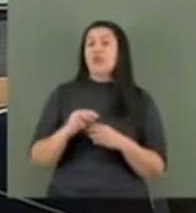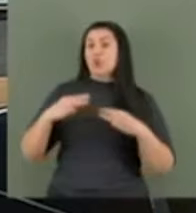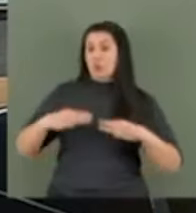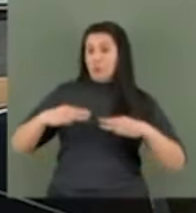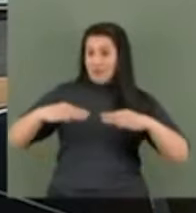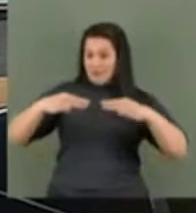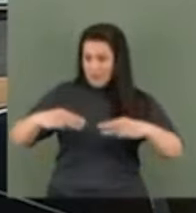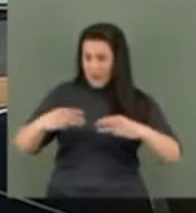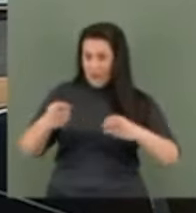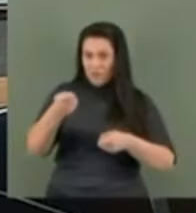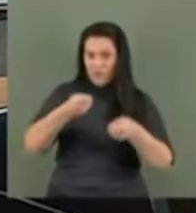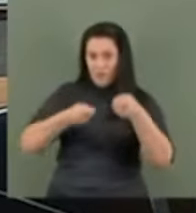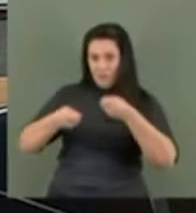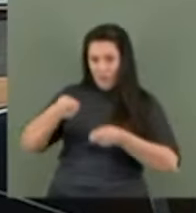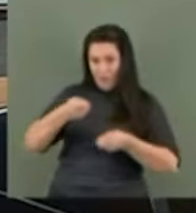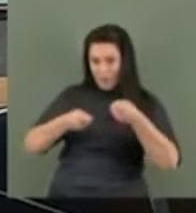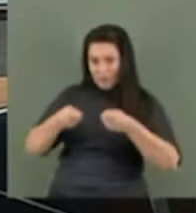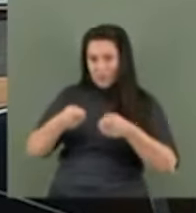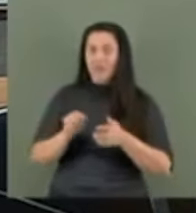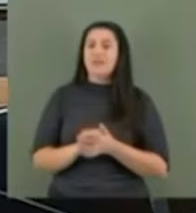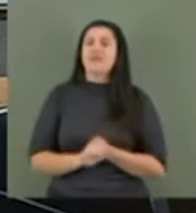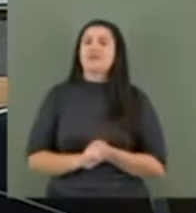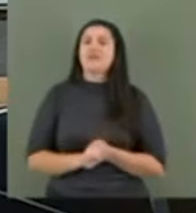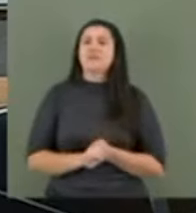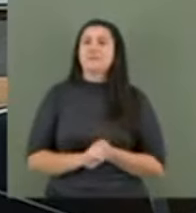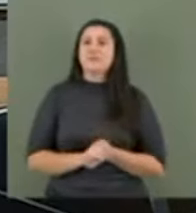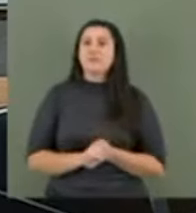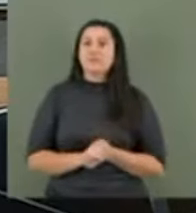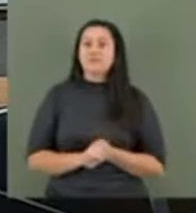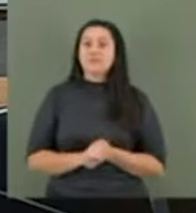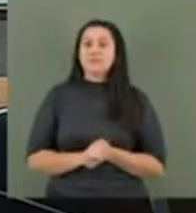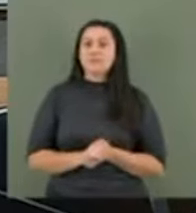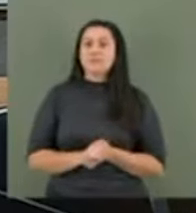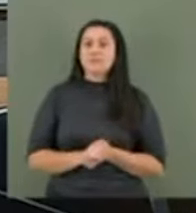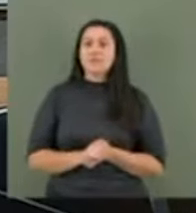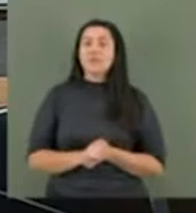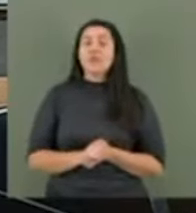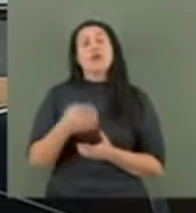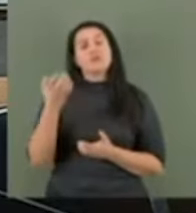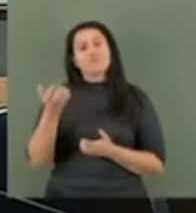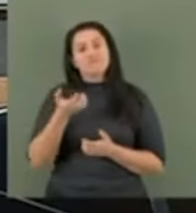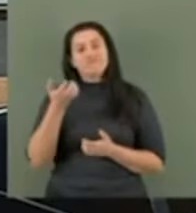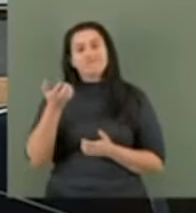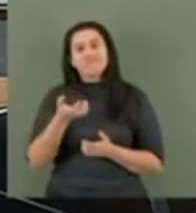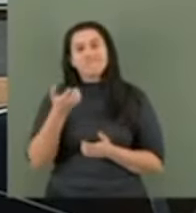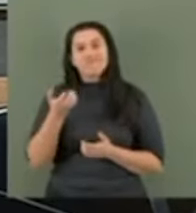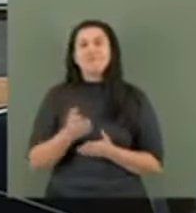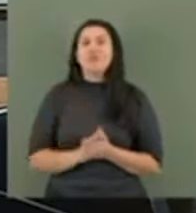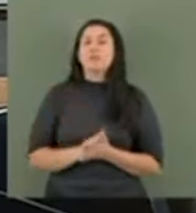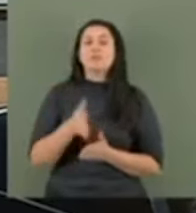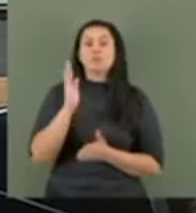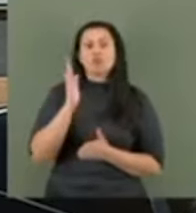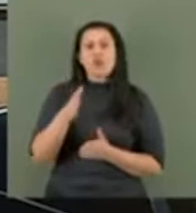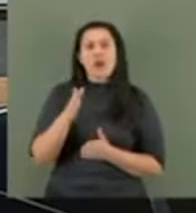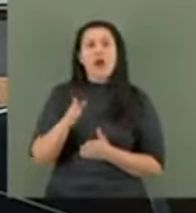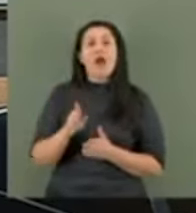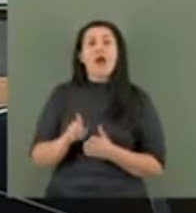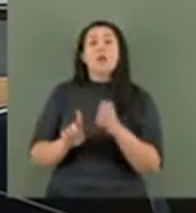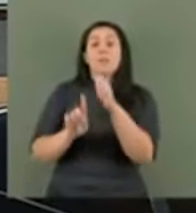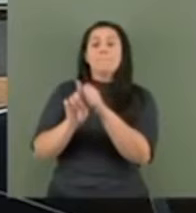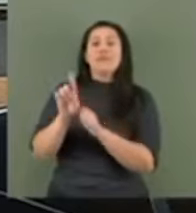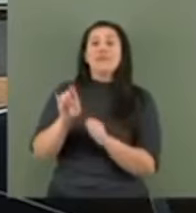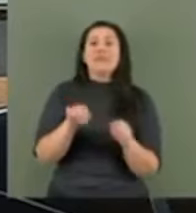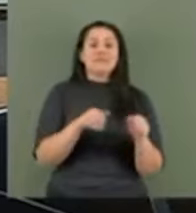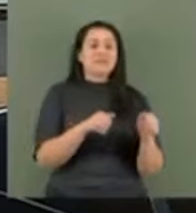do Ministério da Fazenda, né? Além, obviamente, da Indústria e Comércio. E nós queremos, já nesse mês de setembro, dar